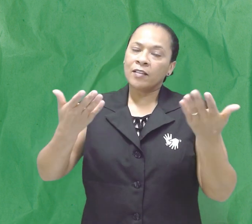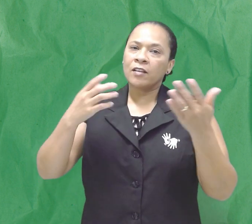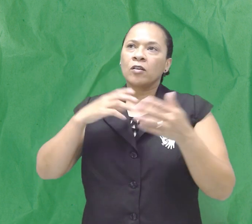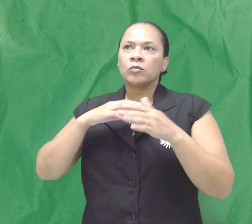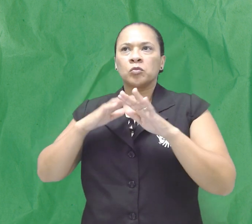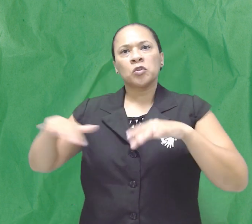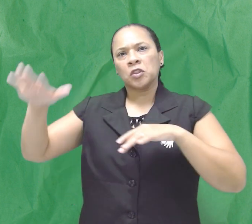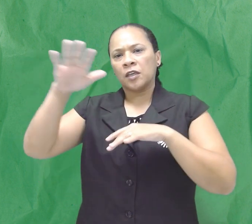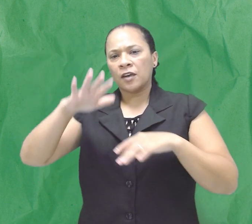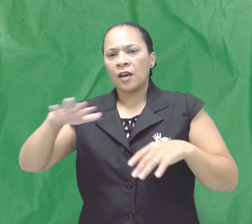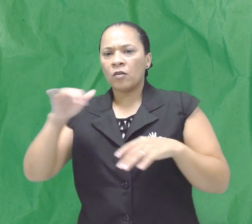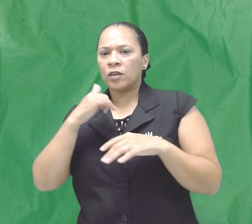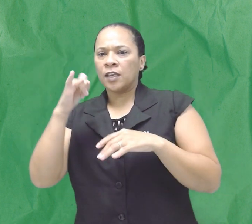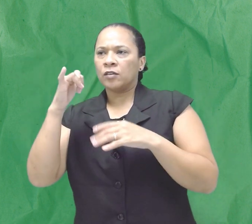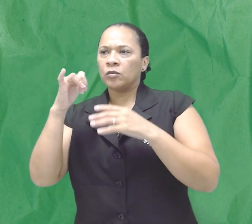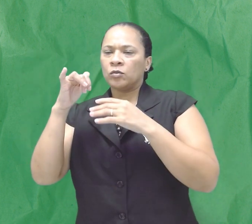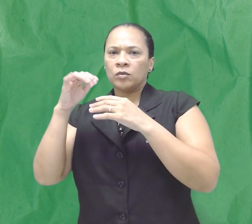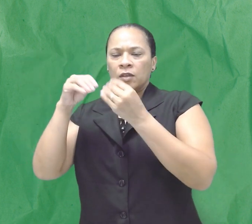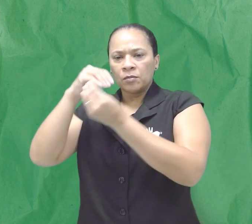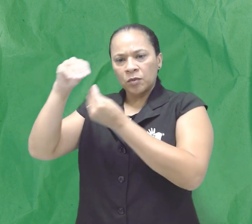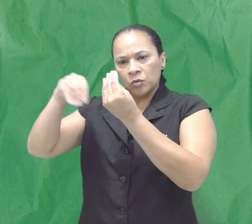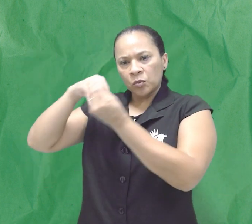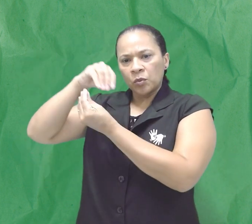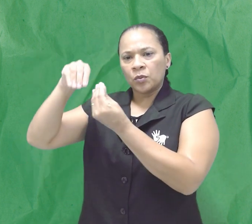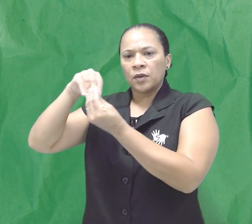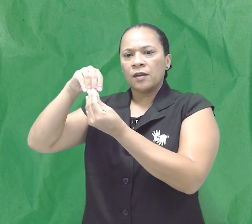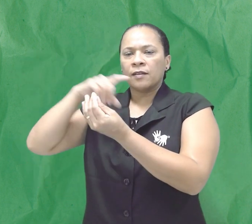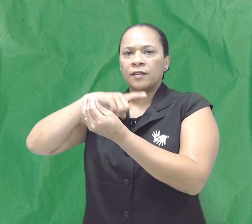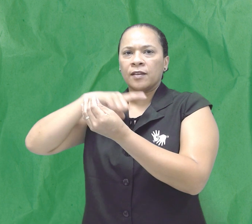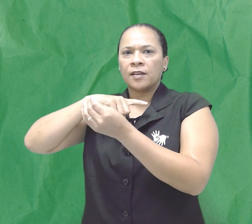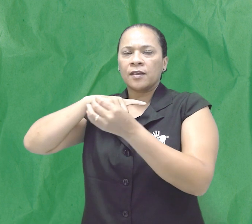pH, ele tem essas estruturas, conforme estão apresentadas aqui,